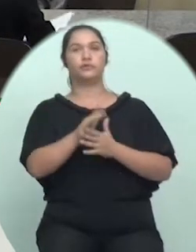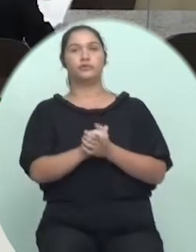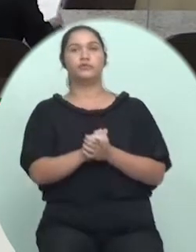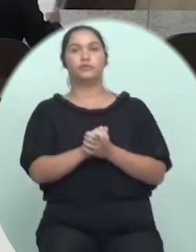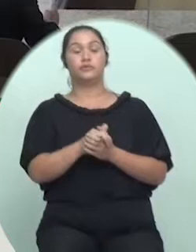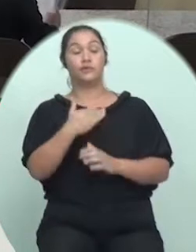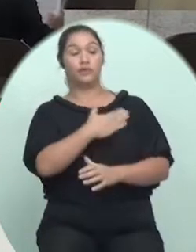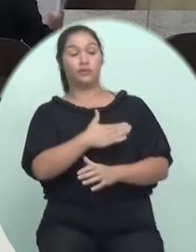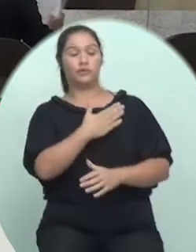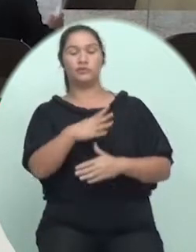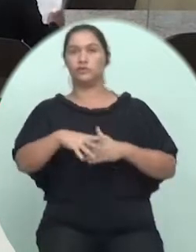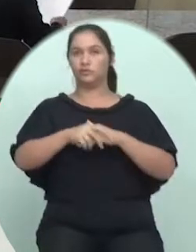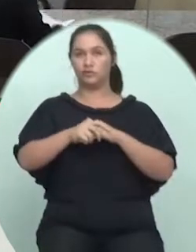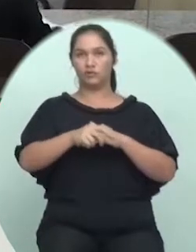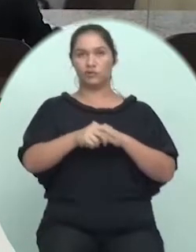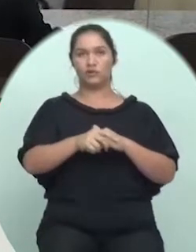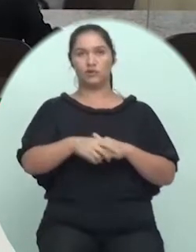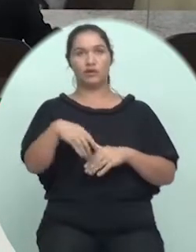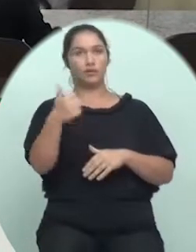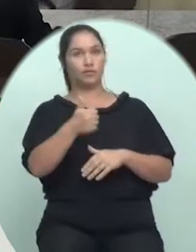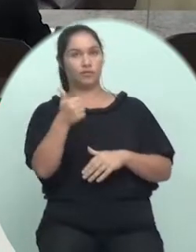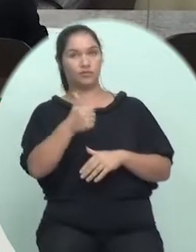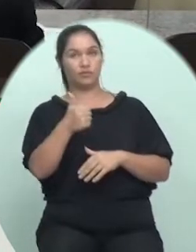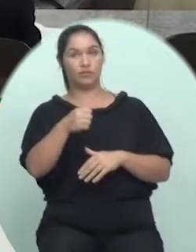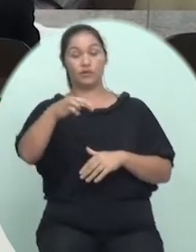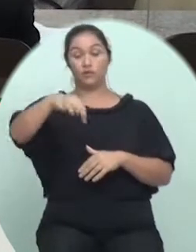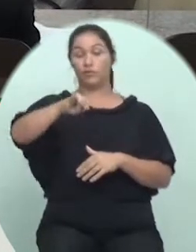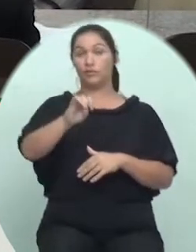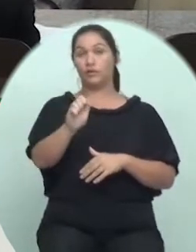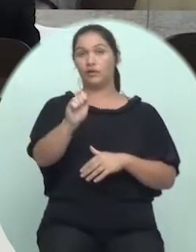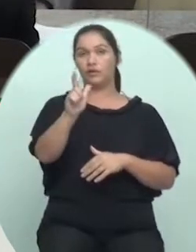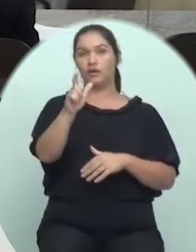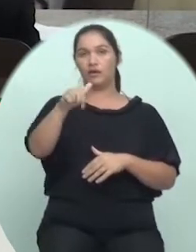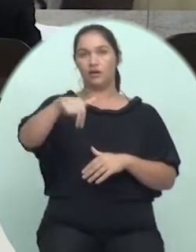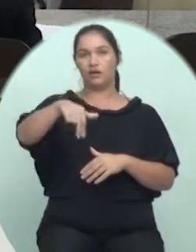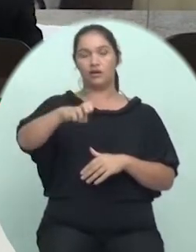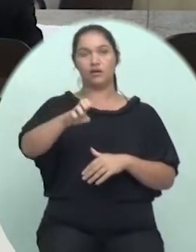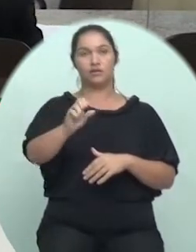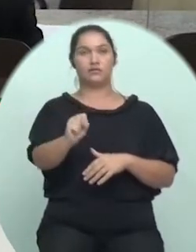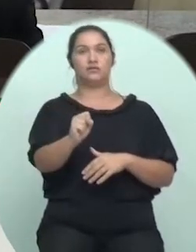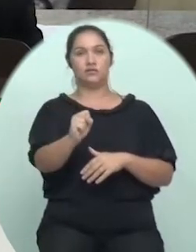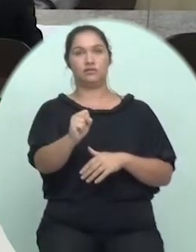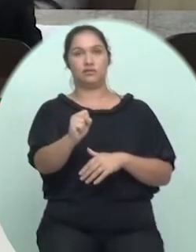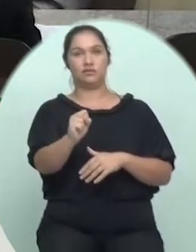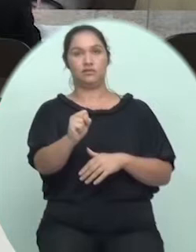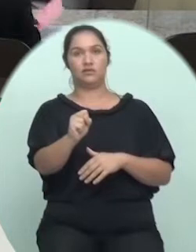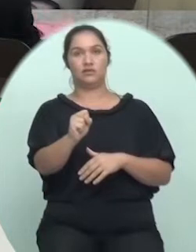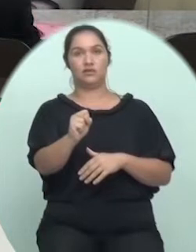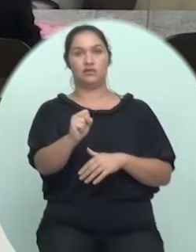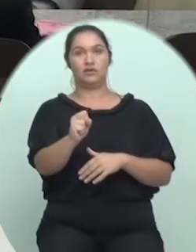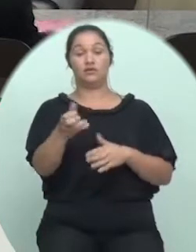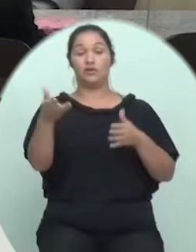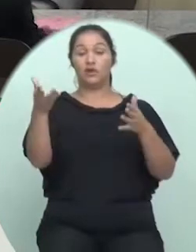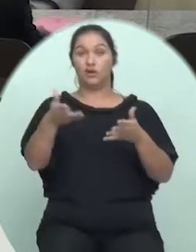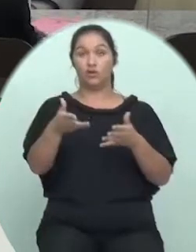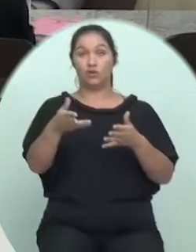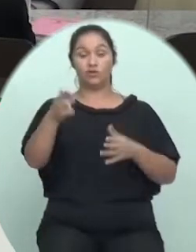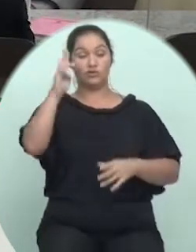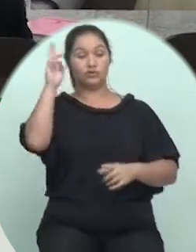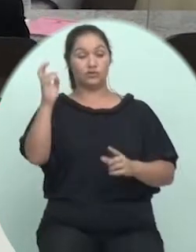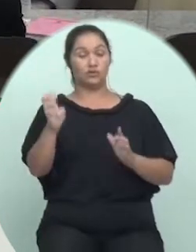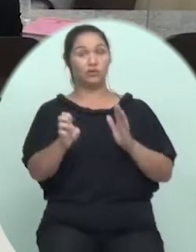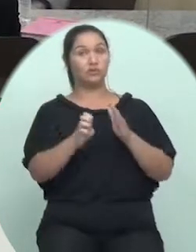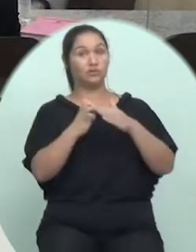Gostaria de saudar primeiramente o Delírio Milanese, empresário, esse funcionário da Eliane, meu chefe, seja bem-vindo a essa casa.